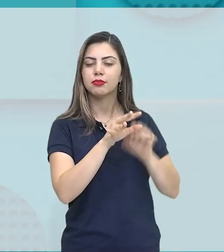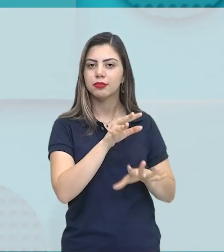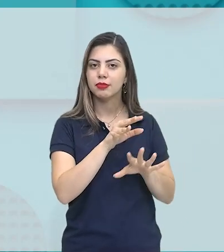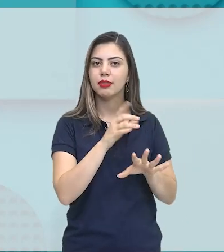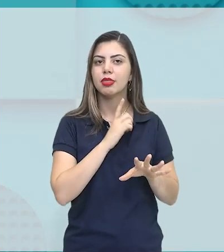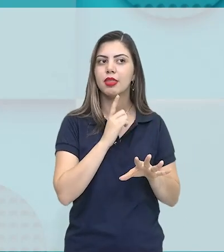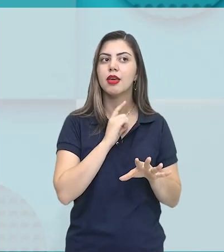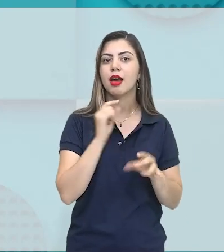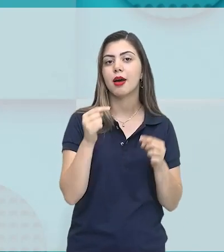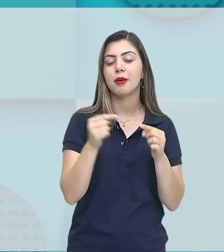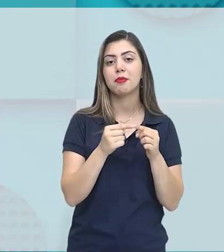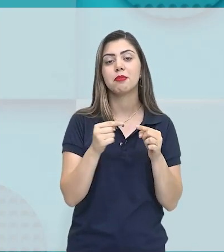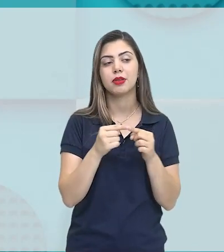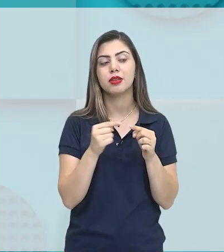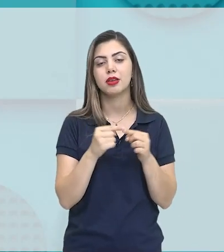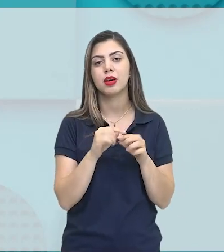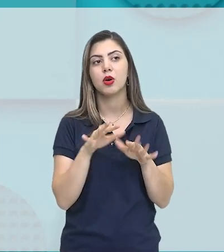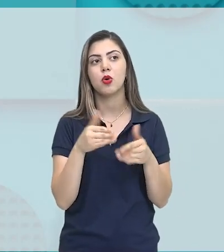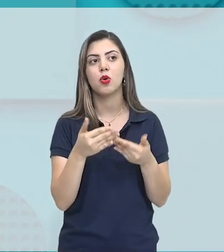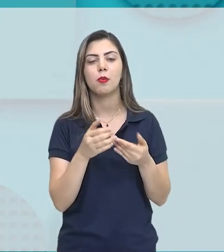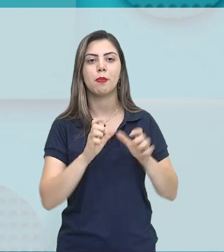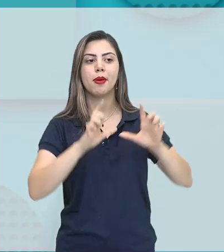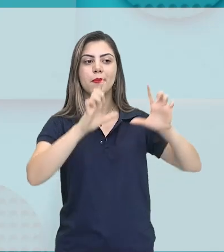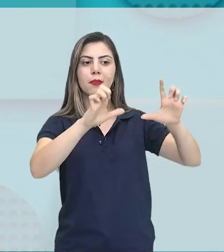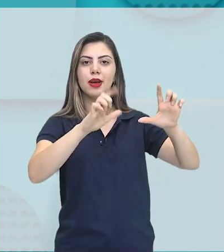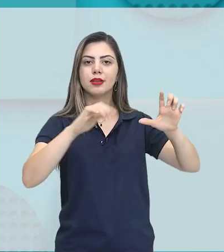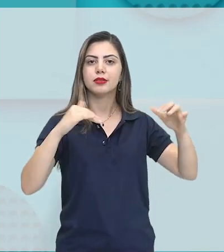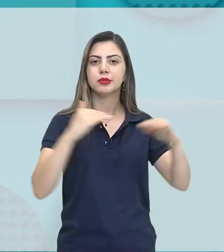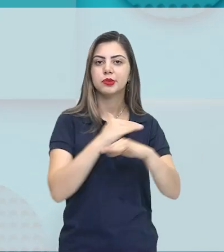uma placa de trânsito, uma linguagem